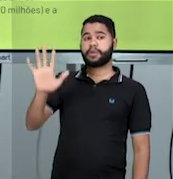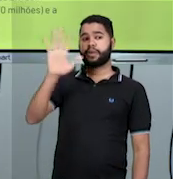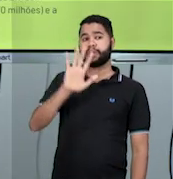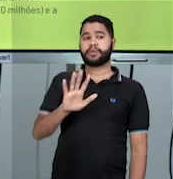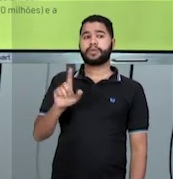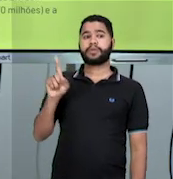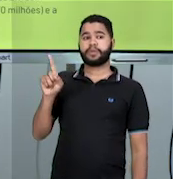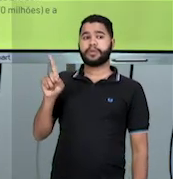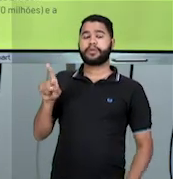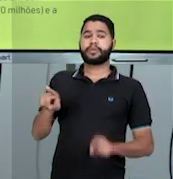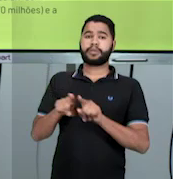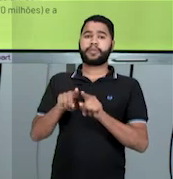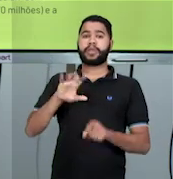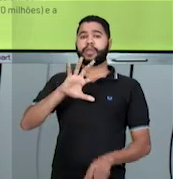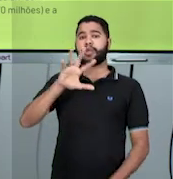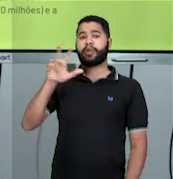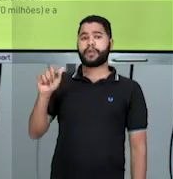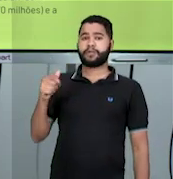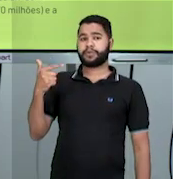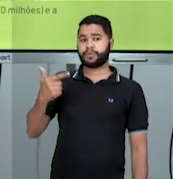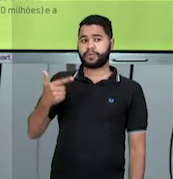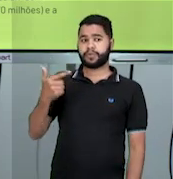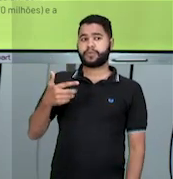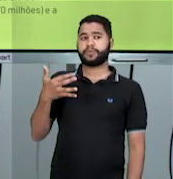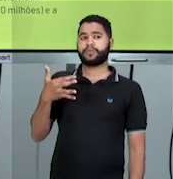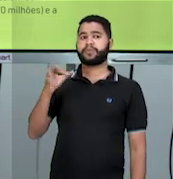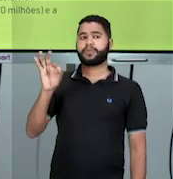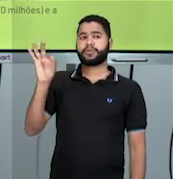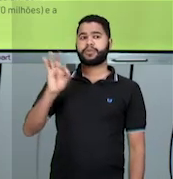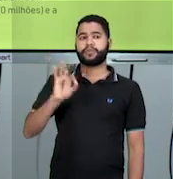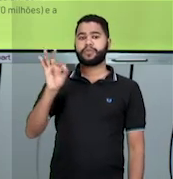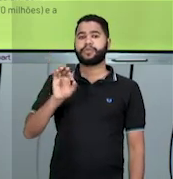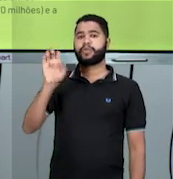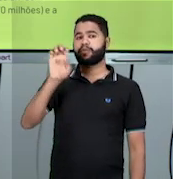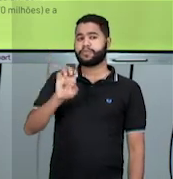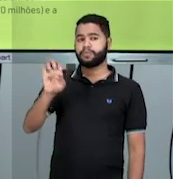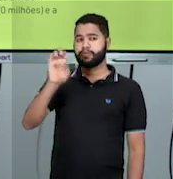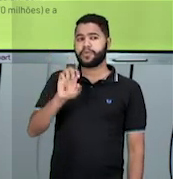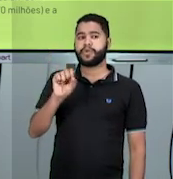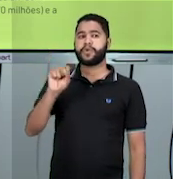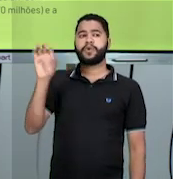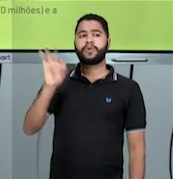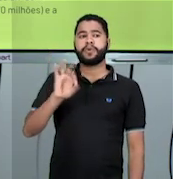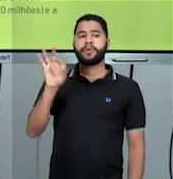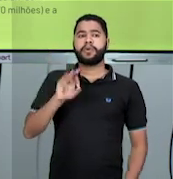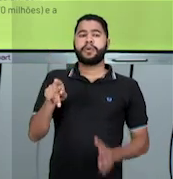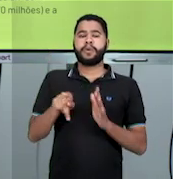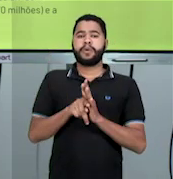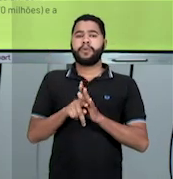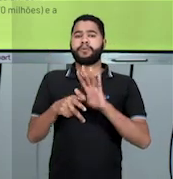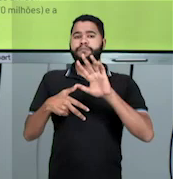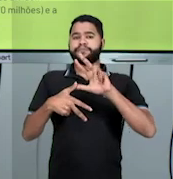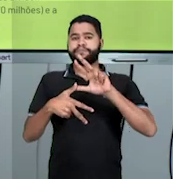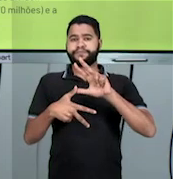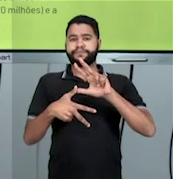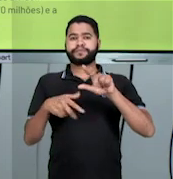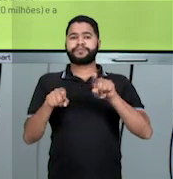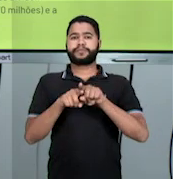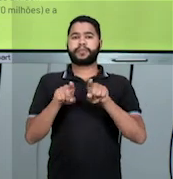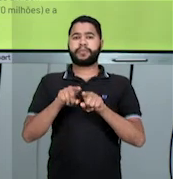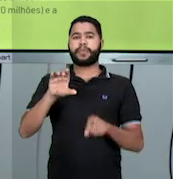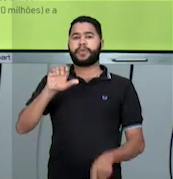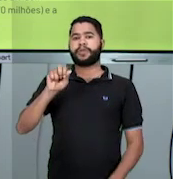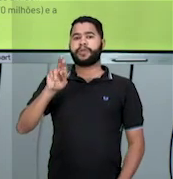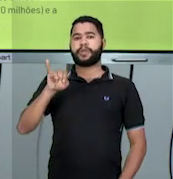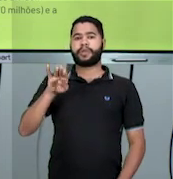nós temos a África em segundo, os 10% nós temos na Europa, 8% na América Latina e o Caribe, né? E os